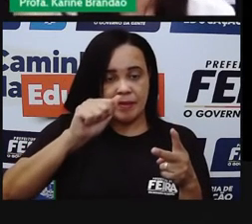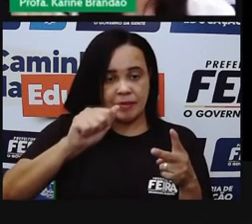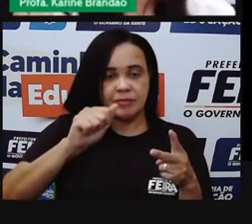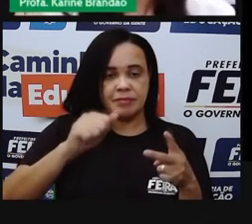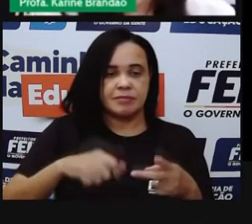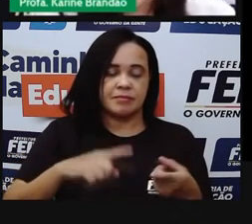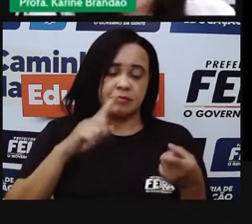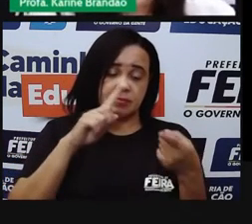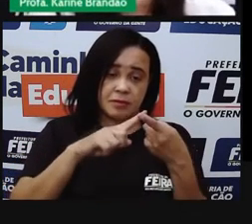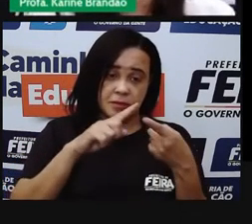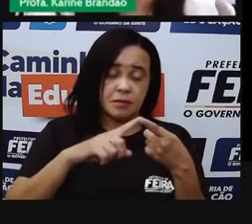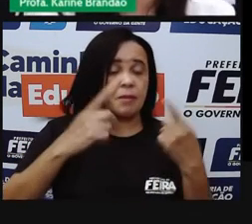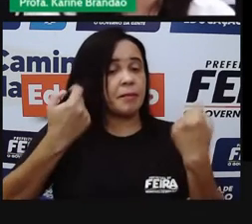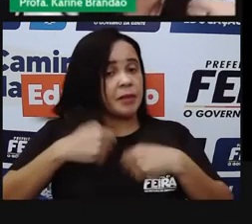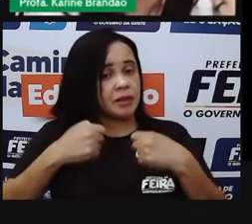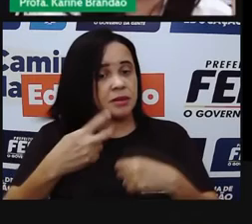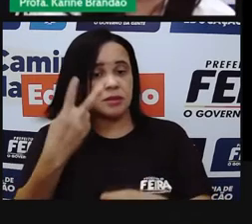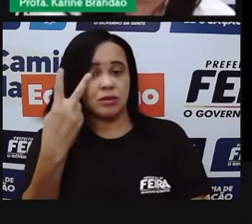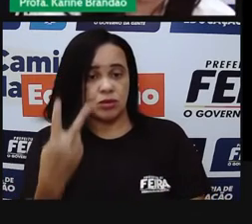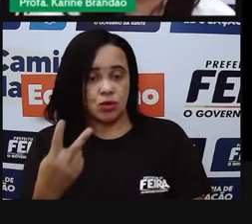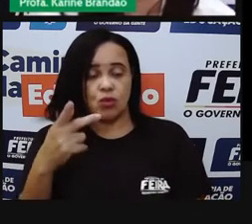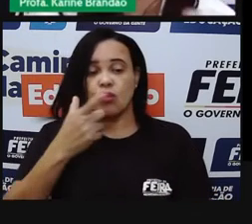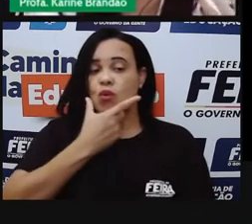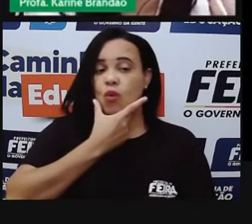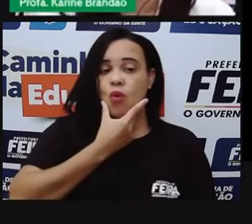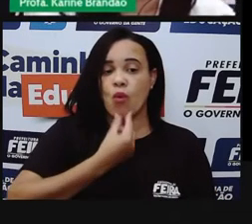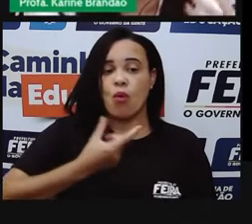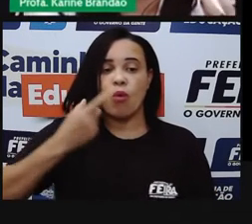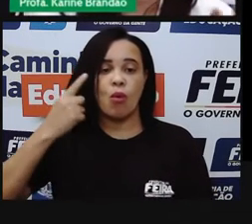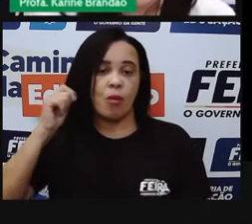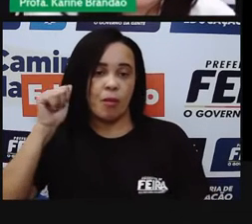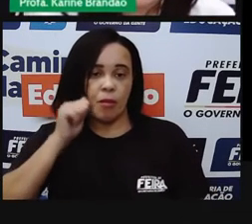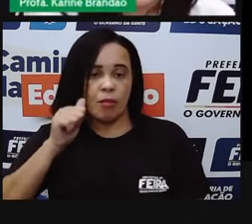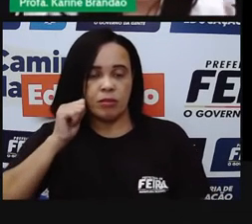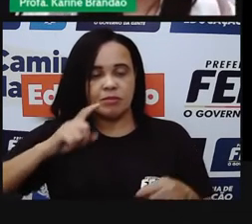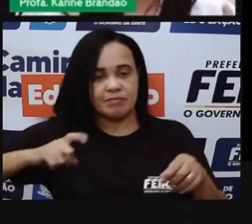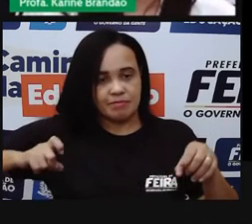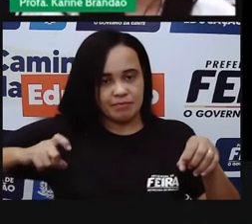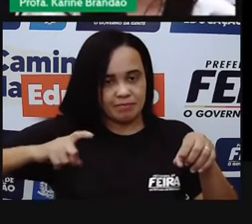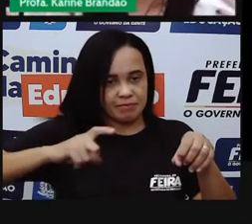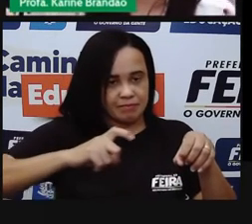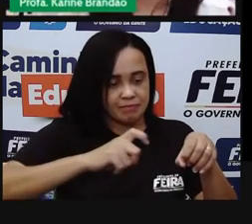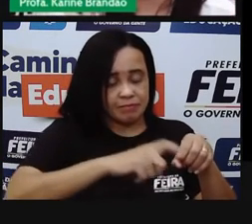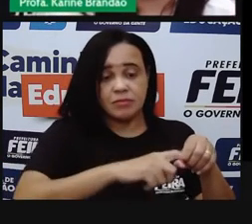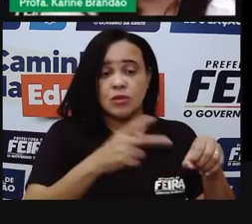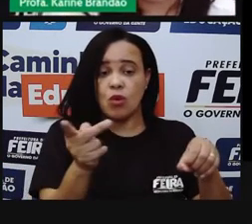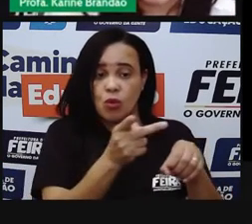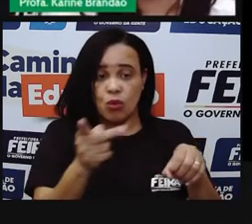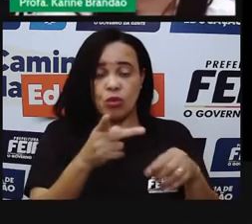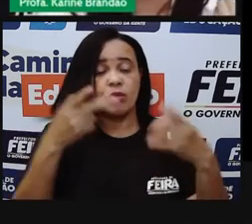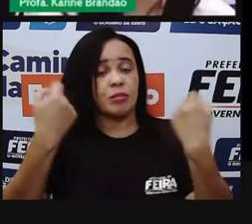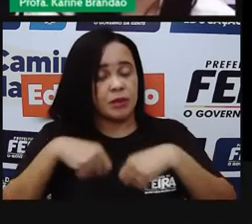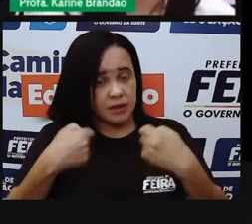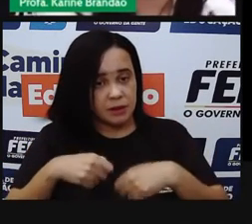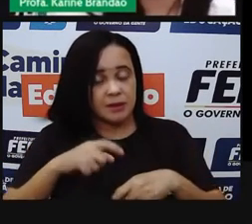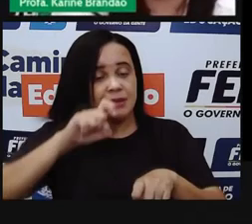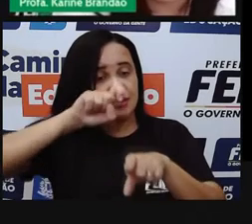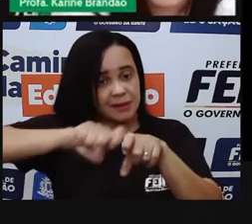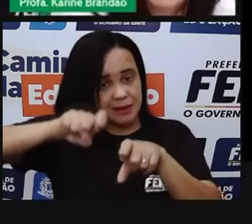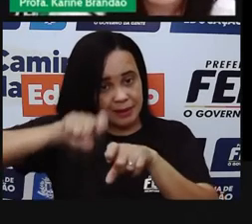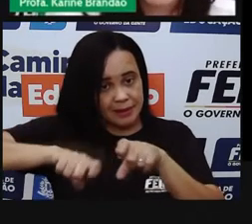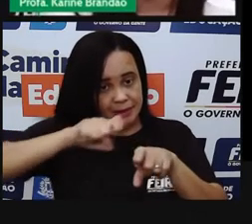masculino, que é o espermatozoide, o gameta feminino, que é o óvulo. Então, na reprodução sexuada, você